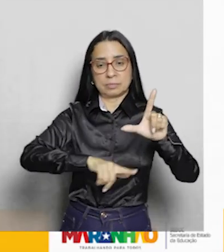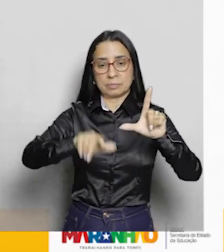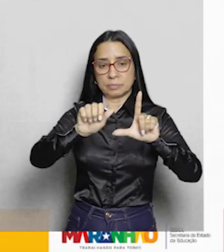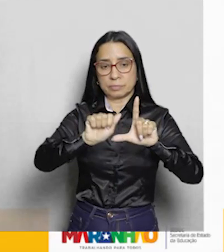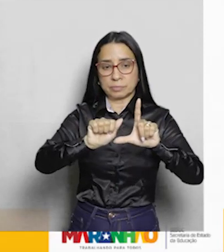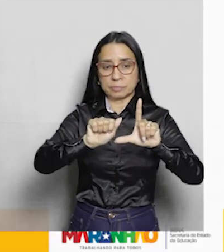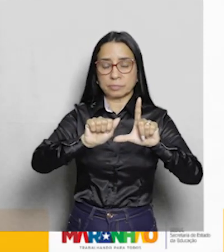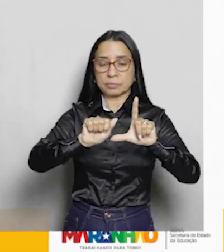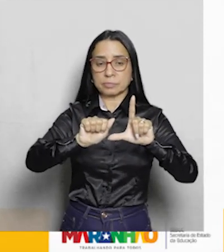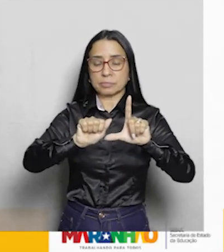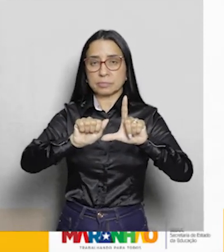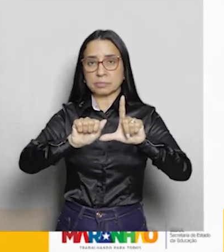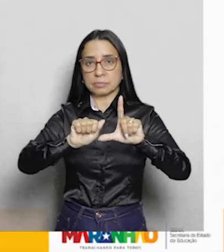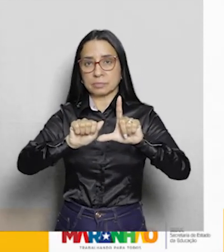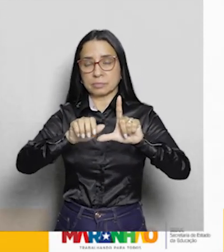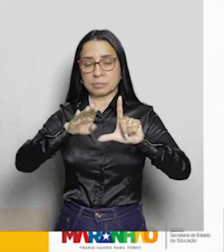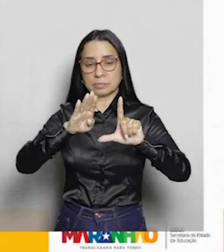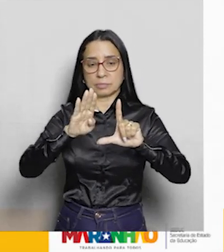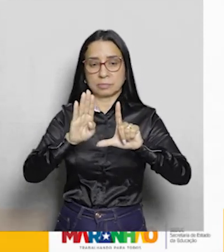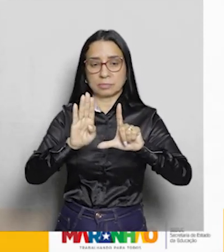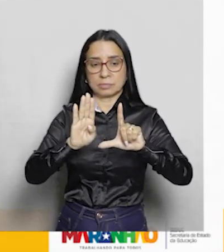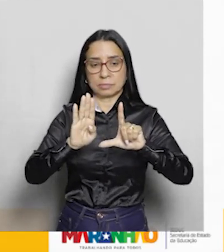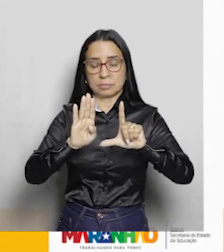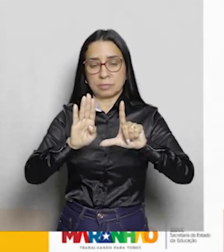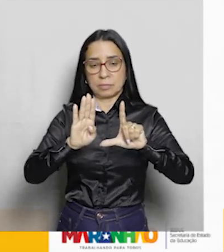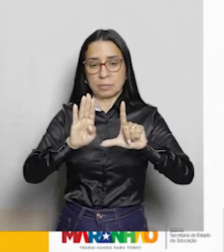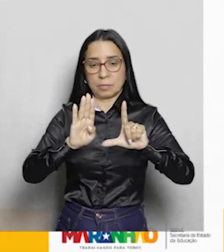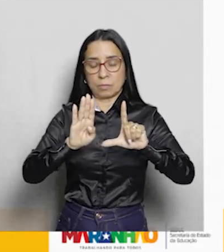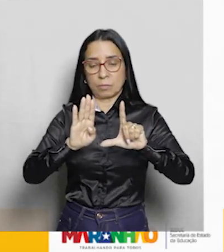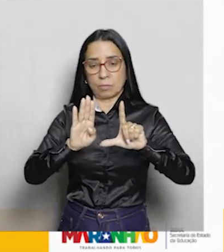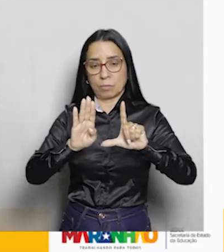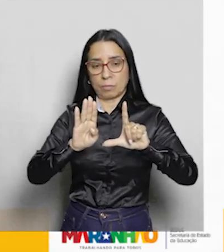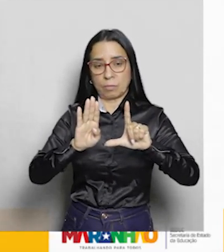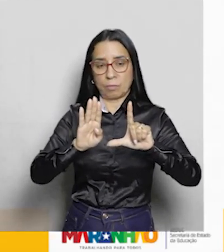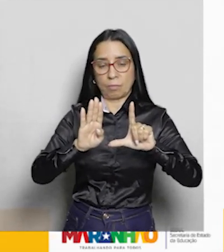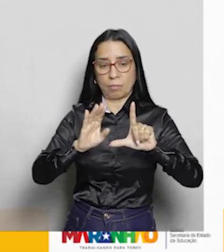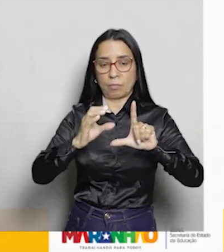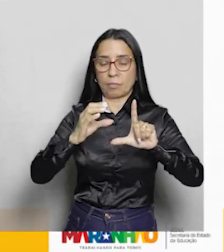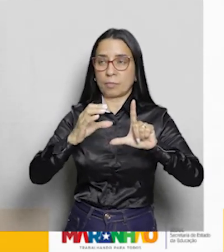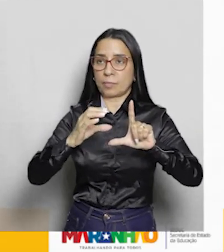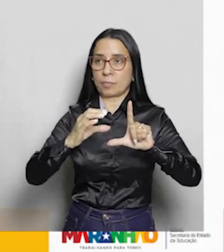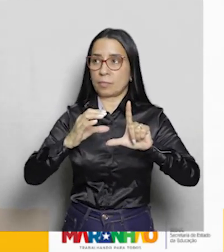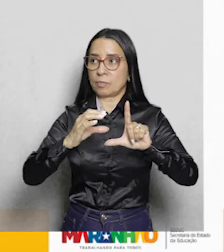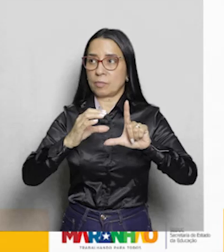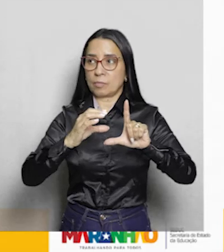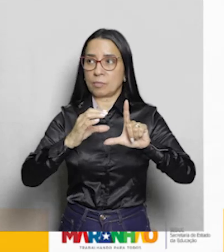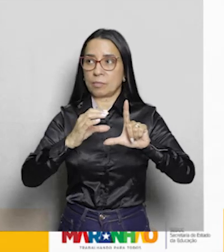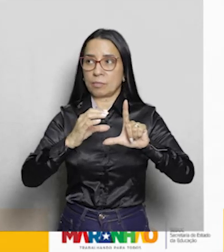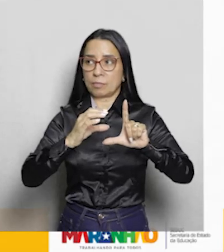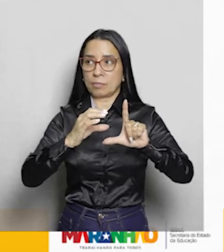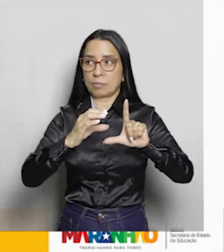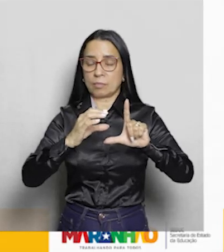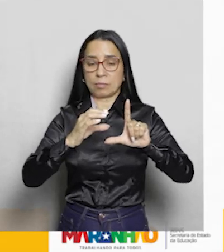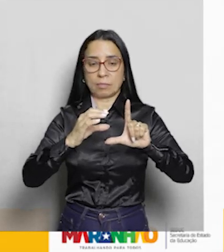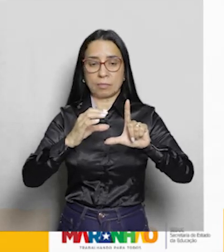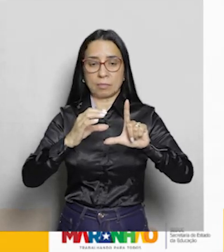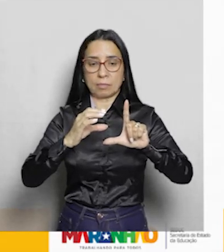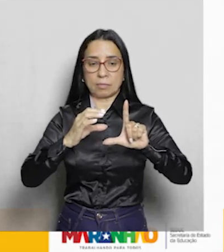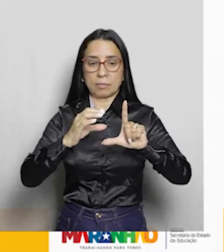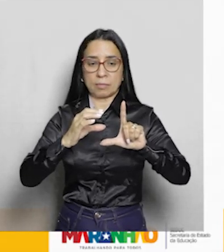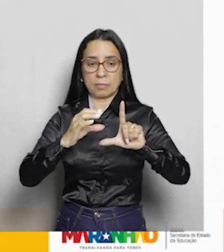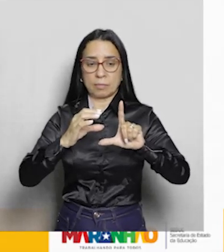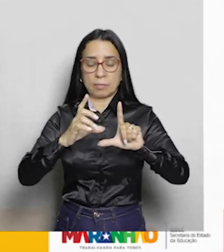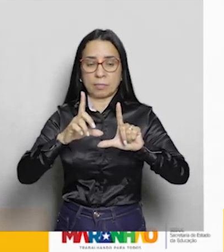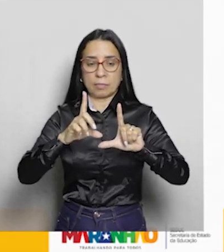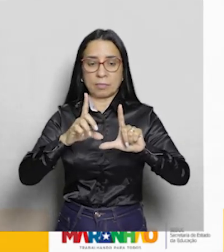desconcentração da estrutura fundiária. B, expropriação de direitos humanitários. C, autossuficiência no